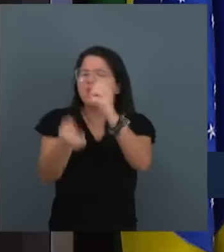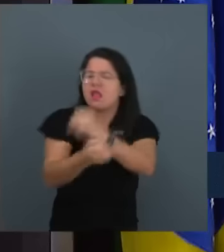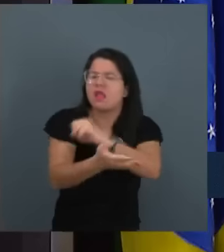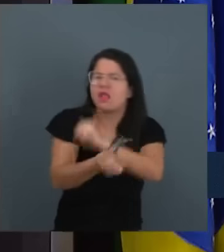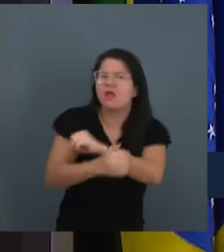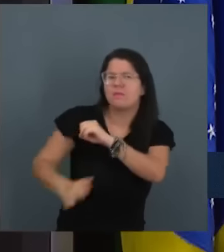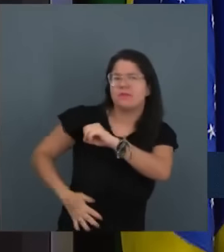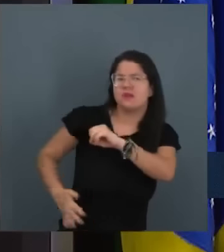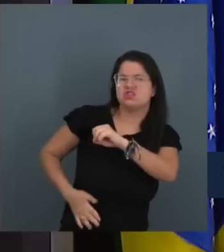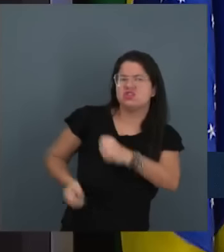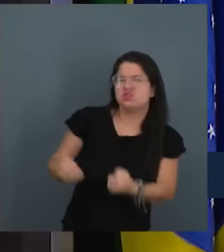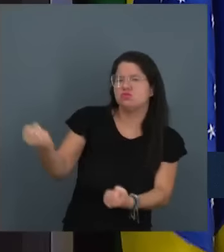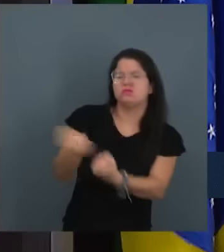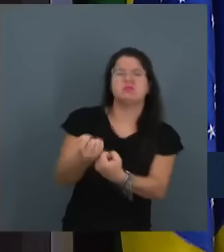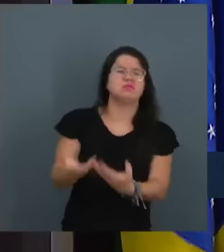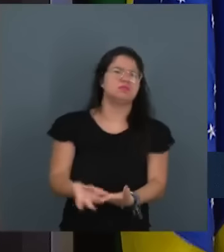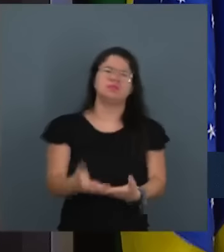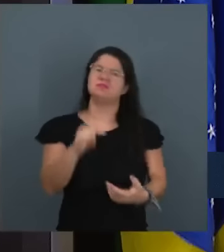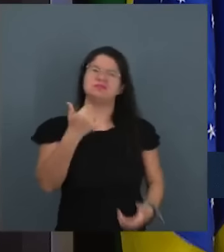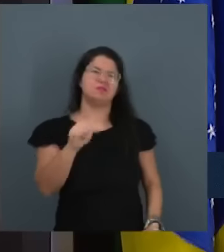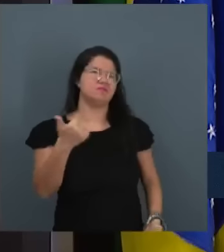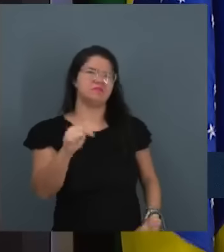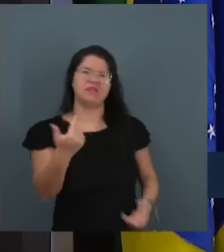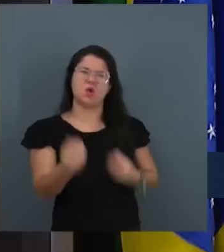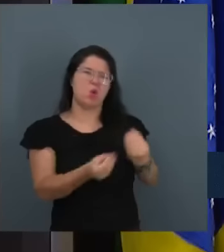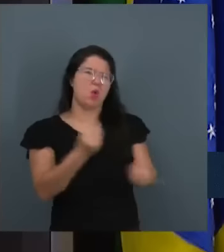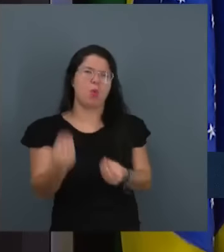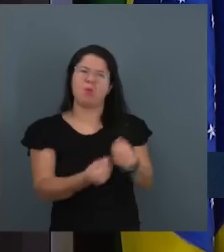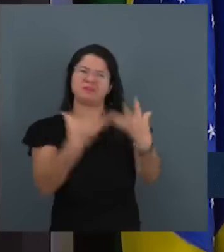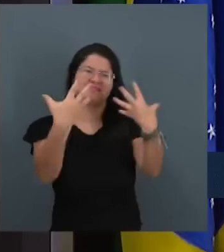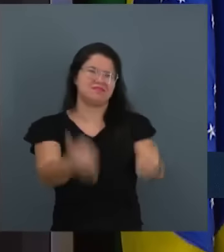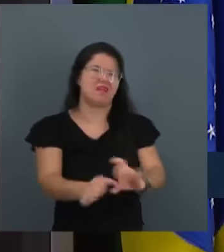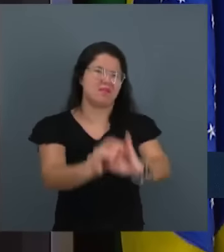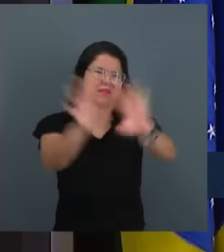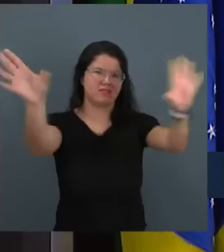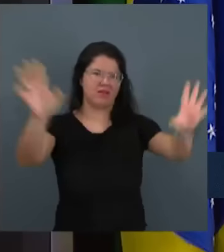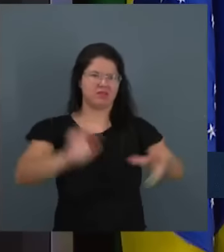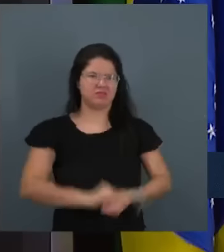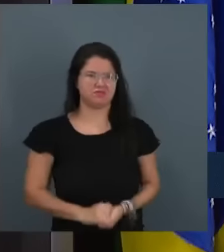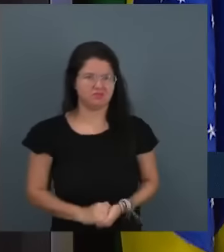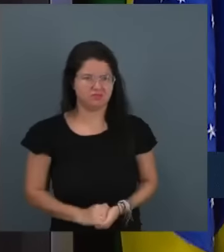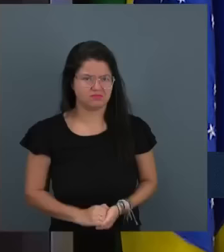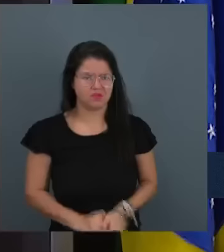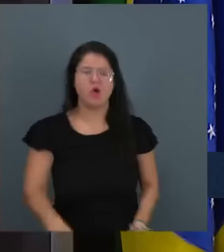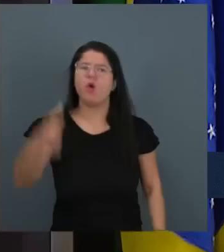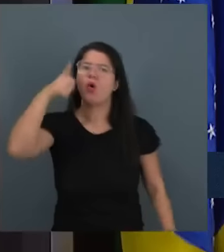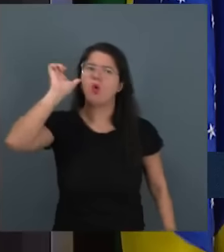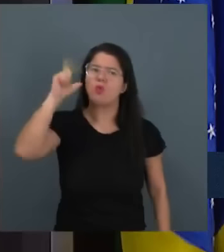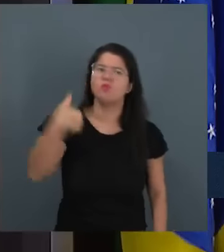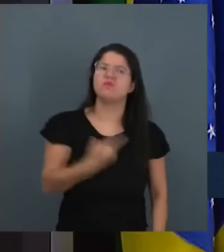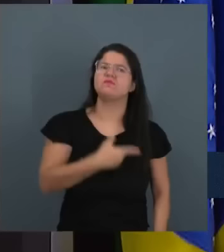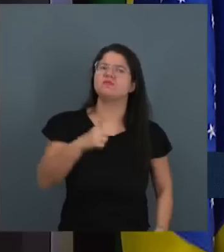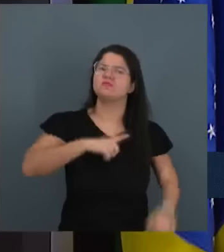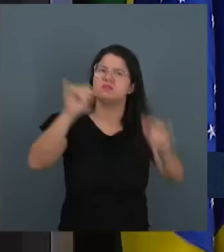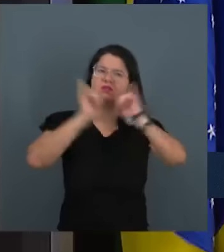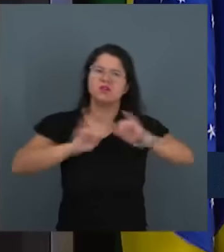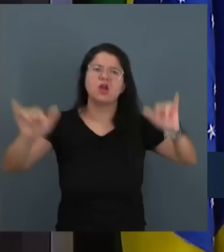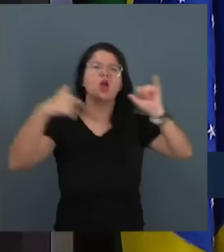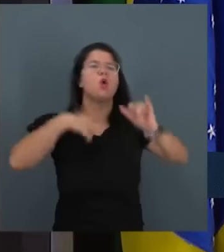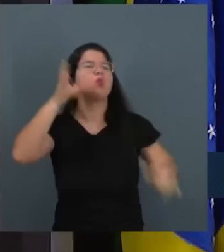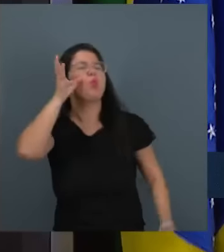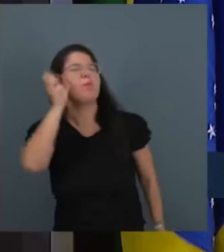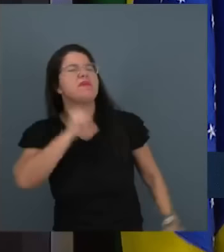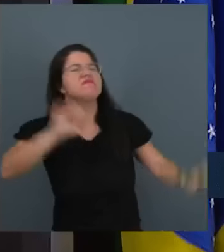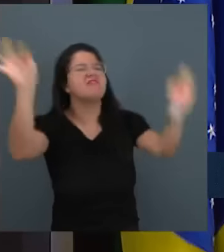não tem vocação para a liberdade. Ontem nós tivemos uma grande notícia, eu fui dormir